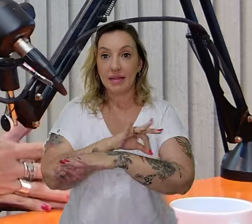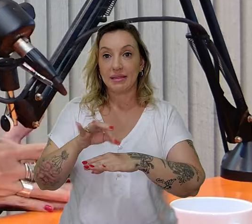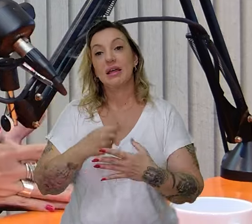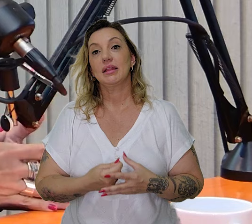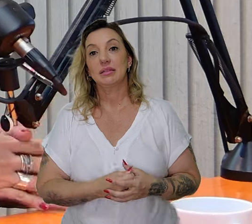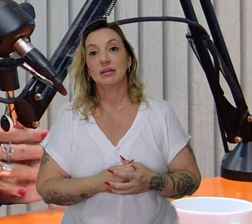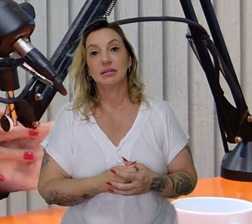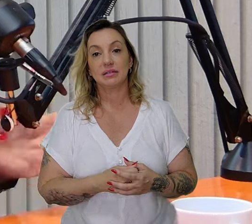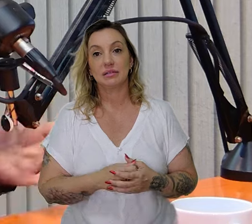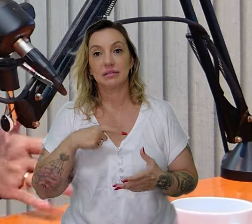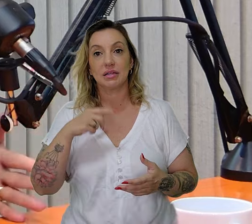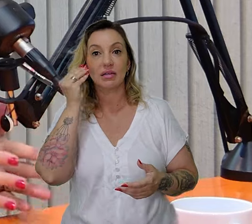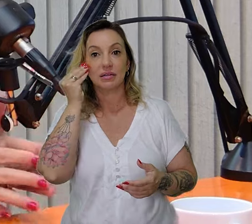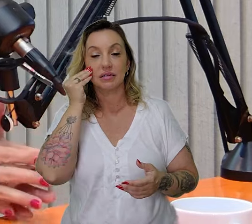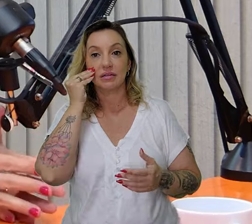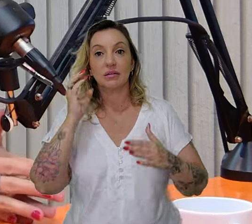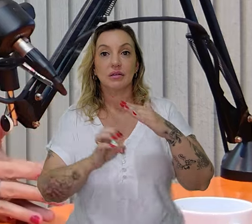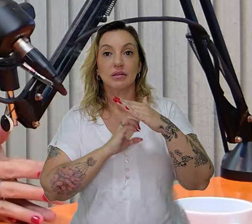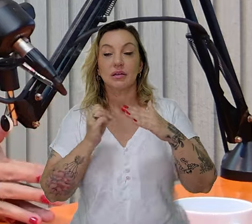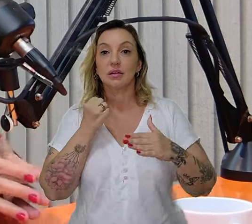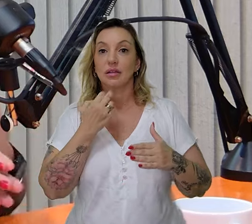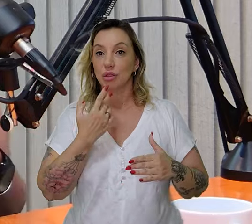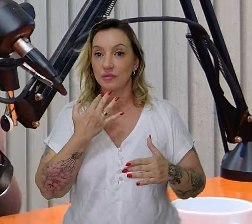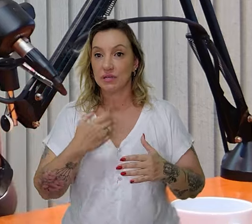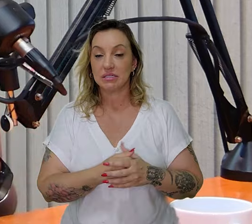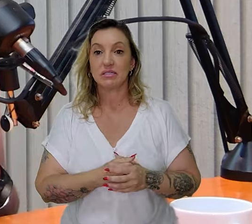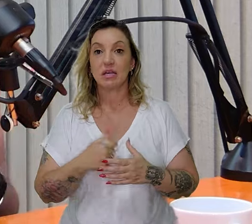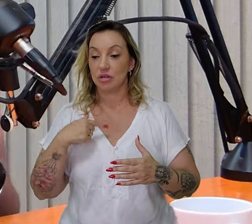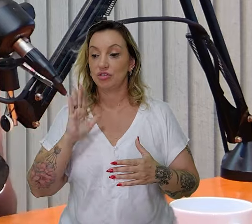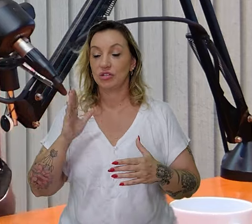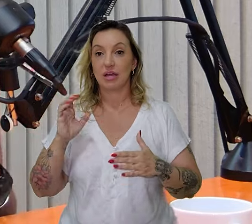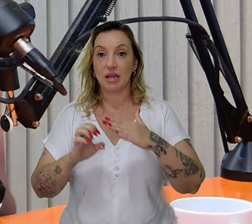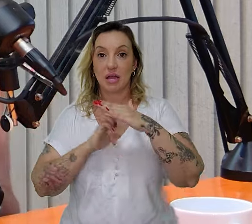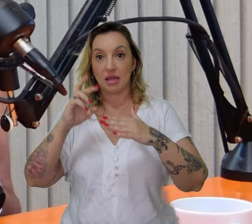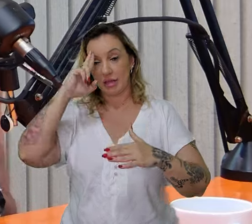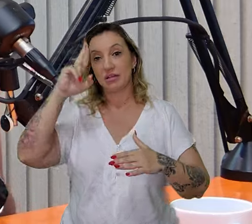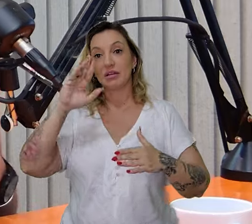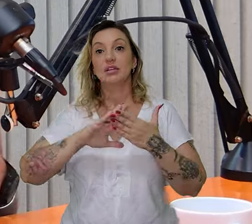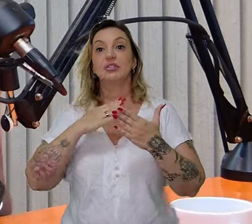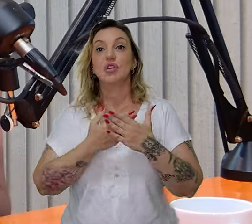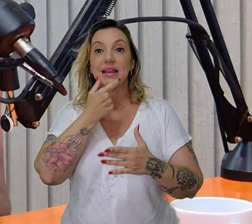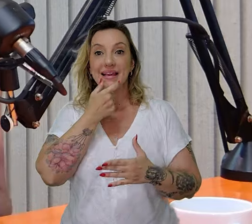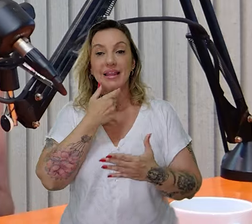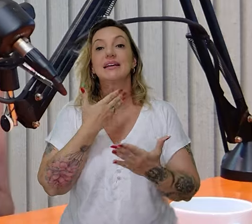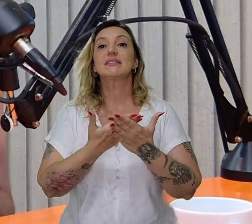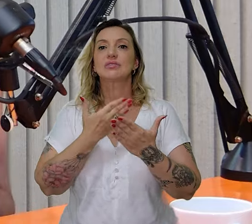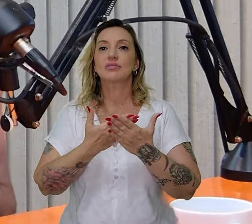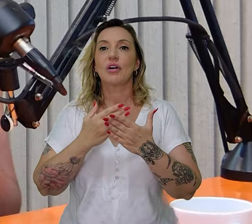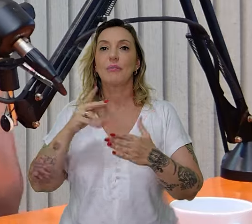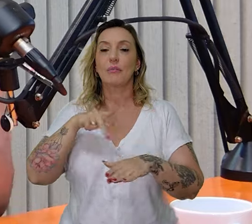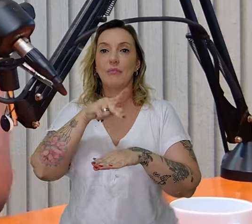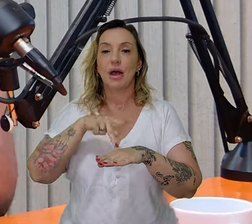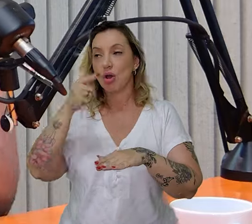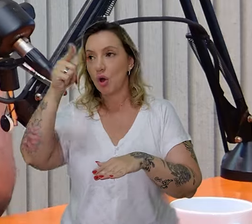arquiteta que tem experiência em empreendedorismo e inovação eu fui empresária tive escolas de inglês estudei muito fora